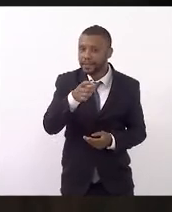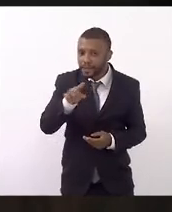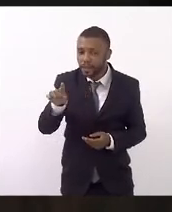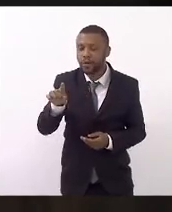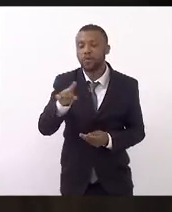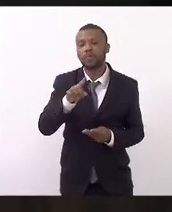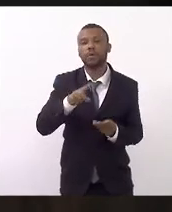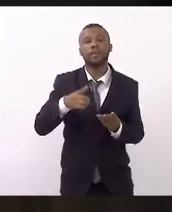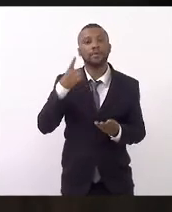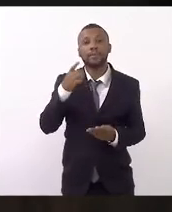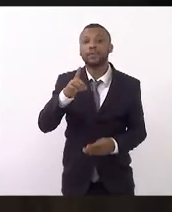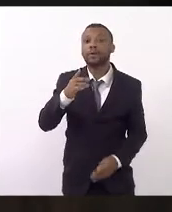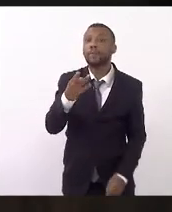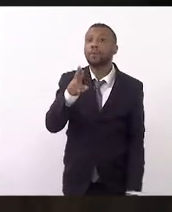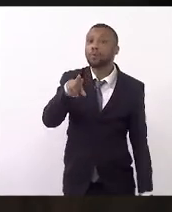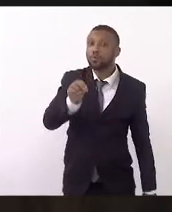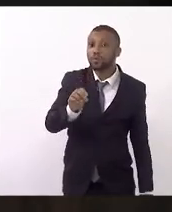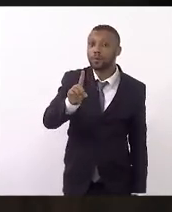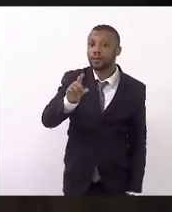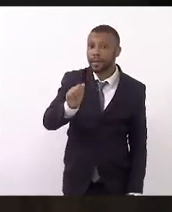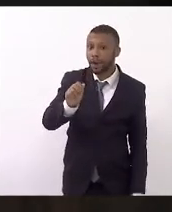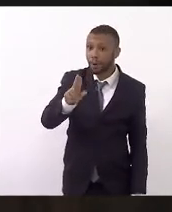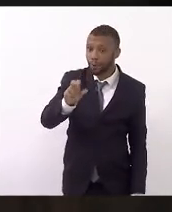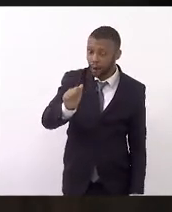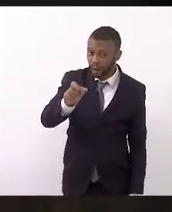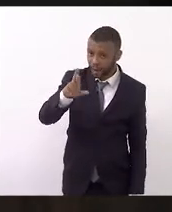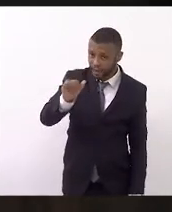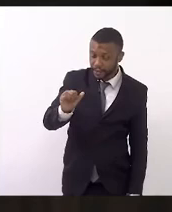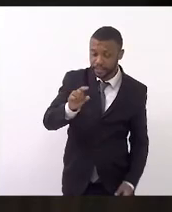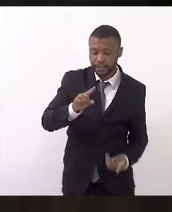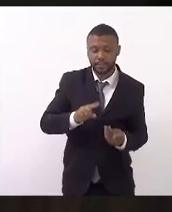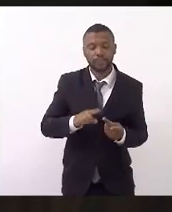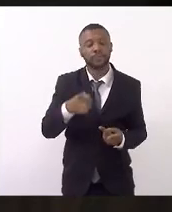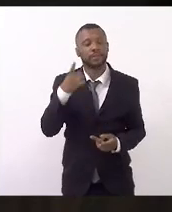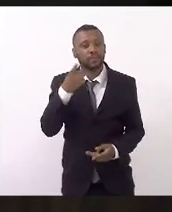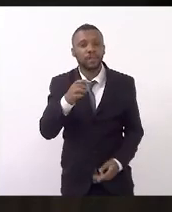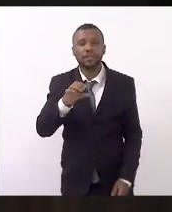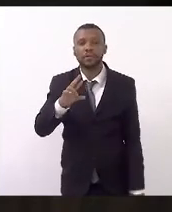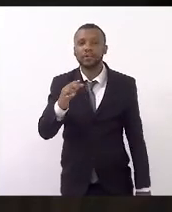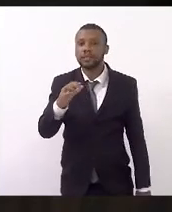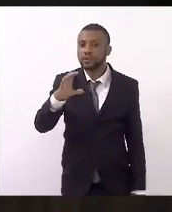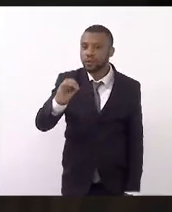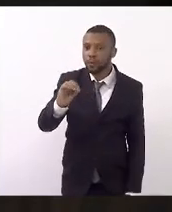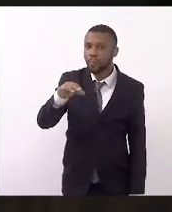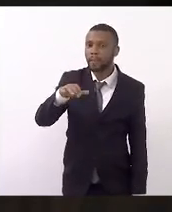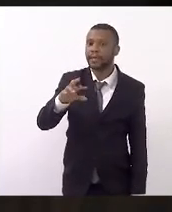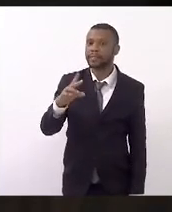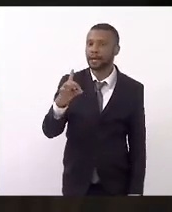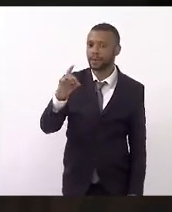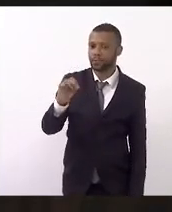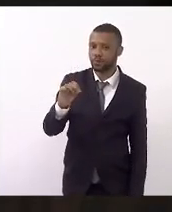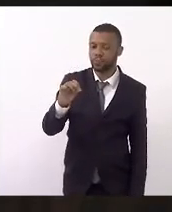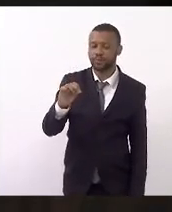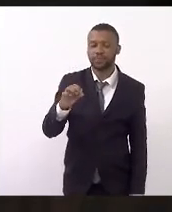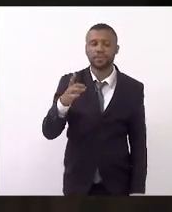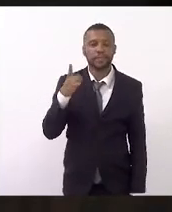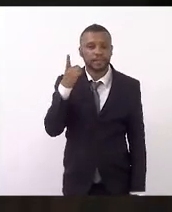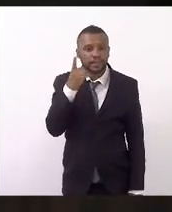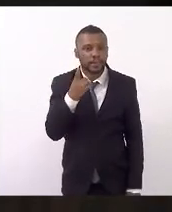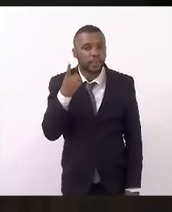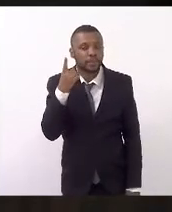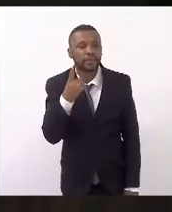Brazão, deputado Bruno Dauari, deputado Bruno Dauari, deputado Chico Machado, deputado Chico Machado,